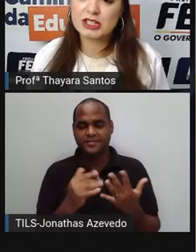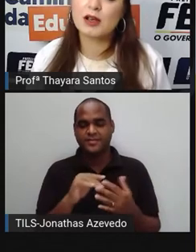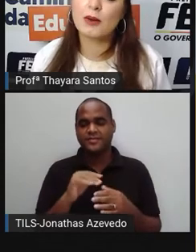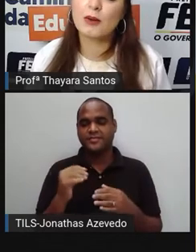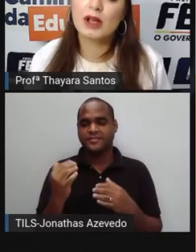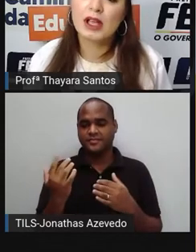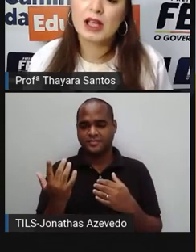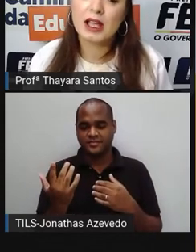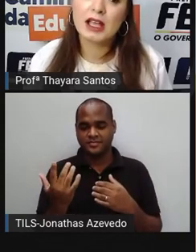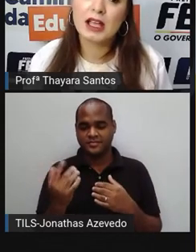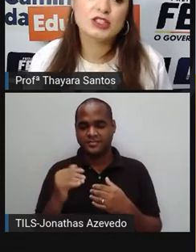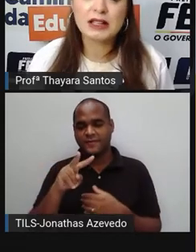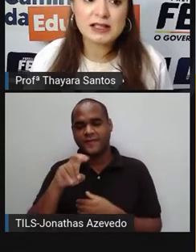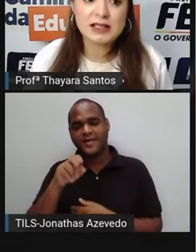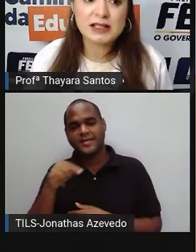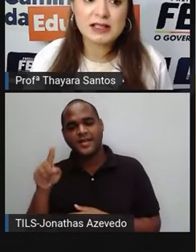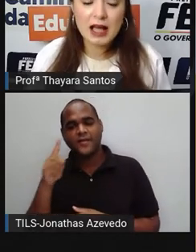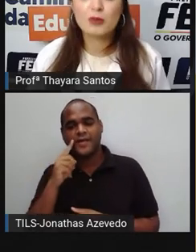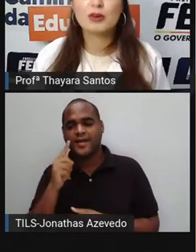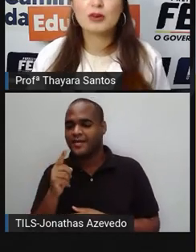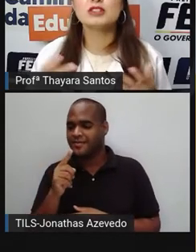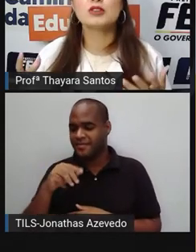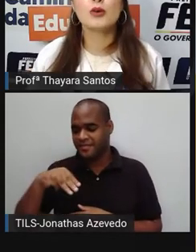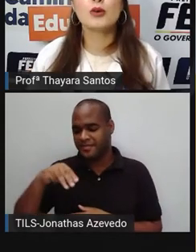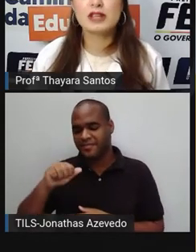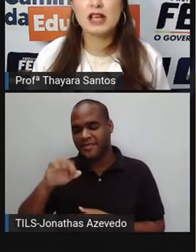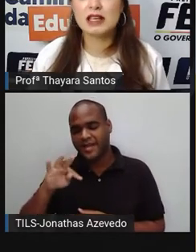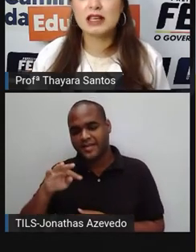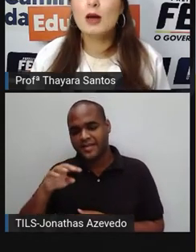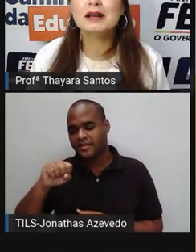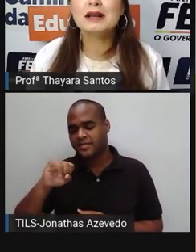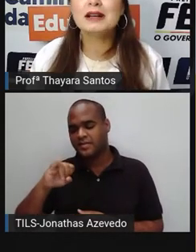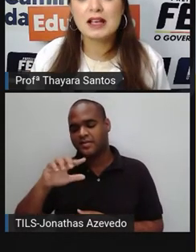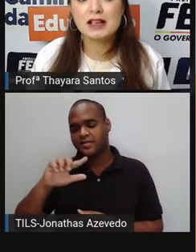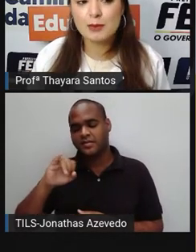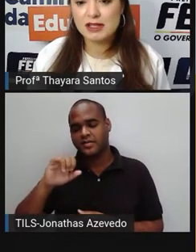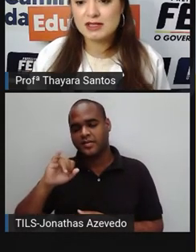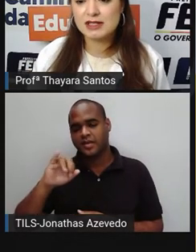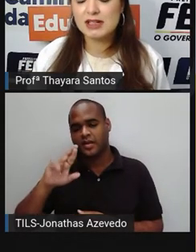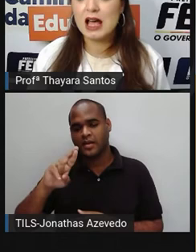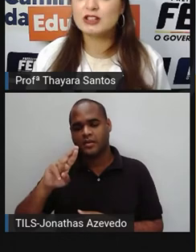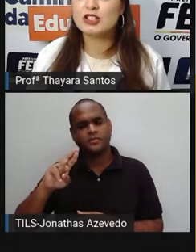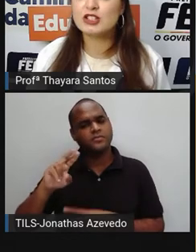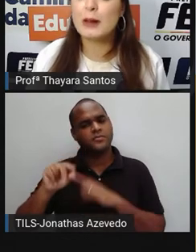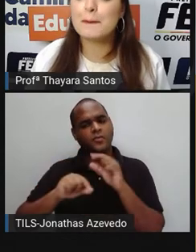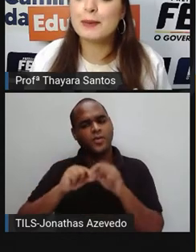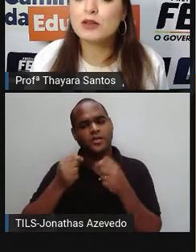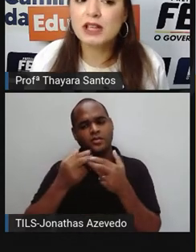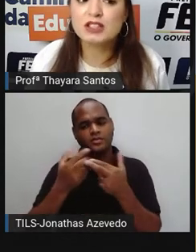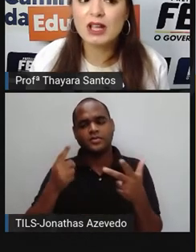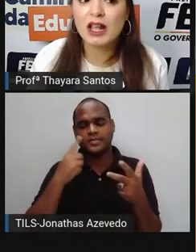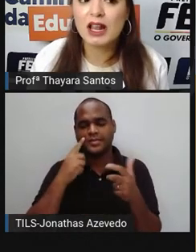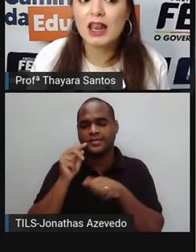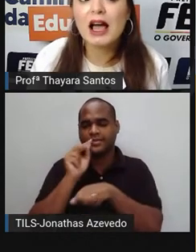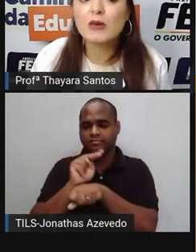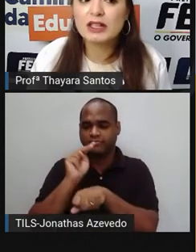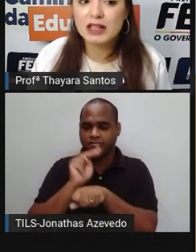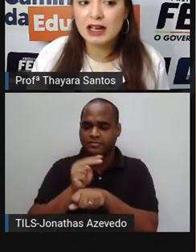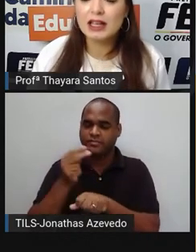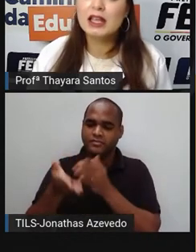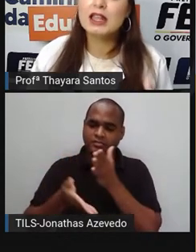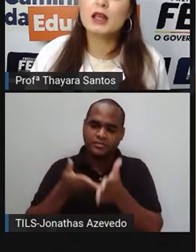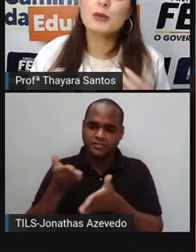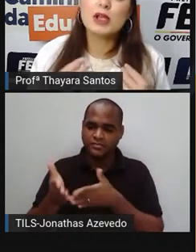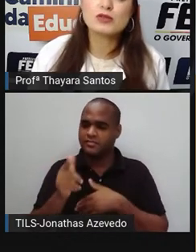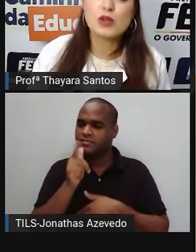vegetação de mata ciliar quando a gente consegue manter essa mata ciliar a gente está protegendo aquela